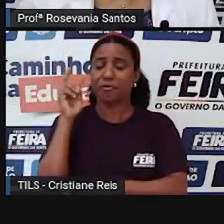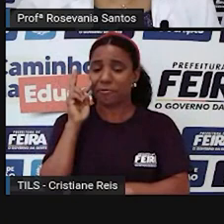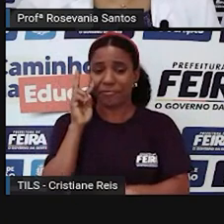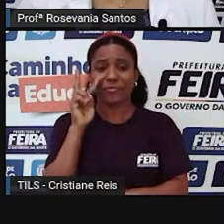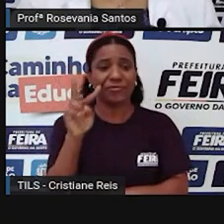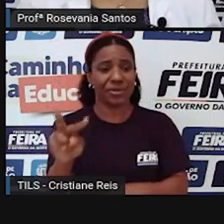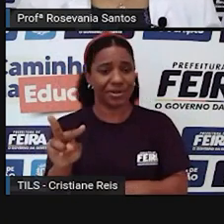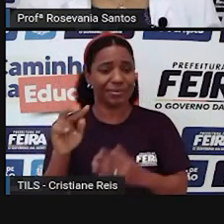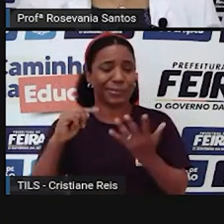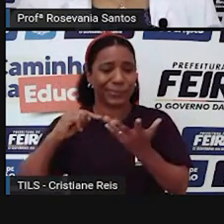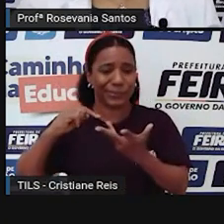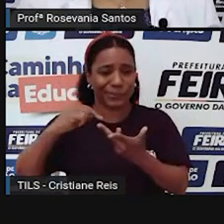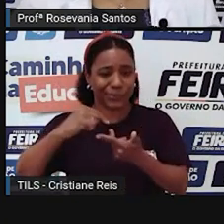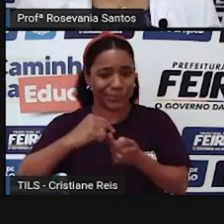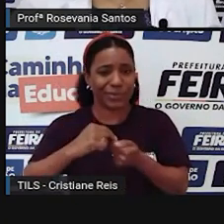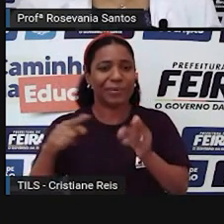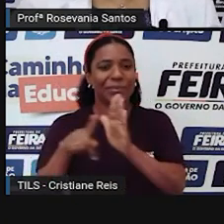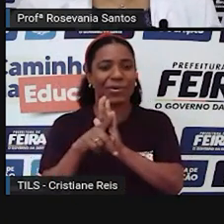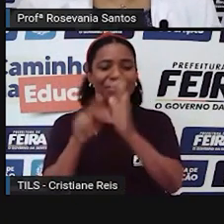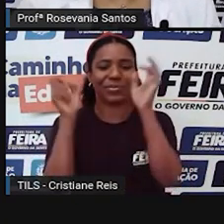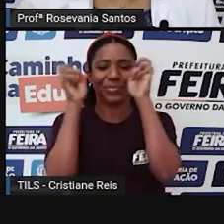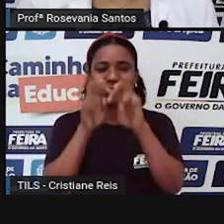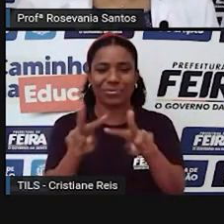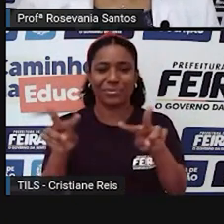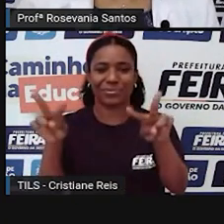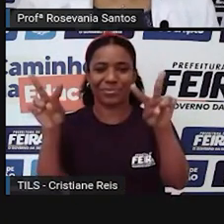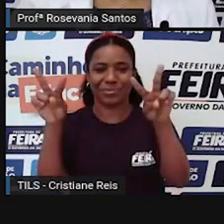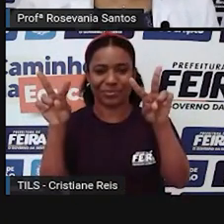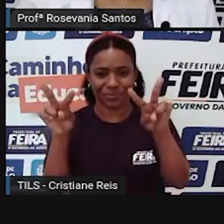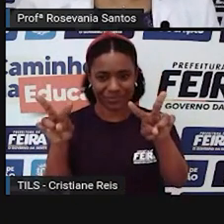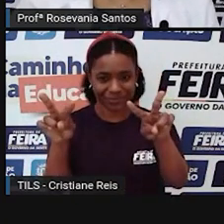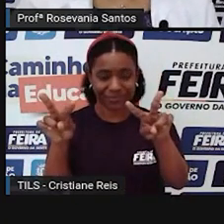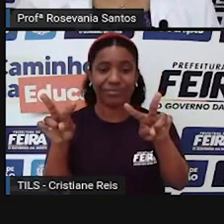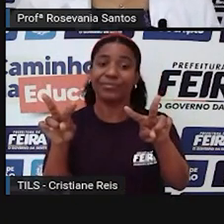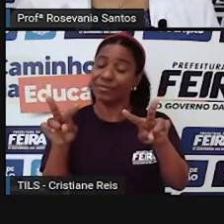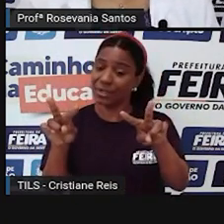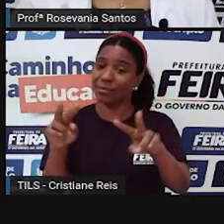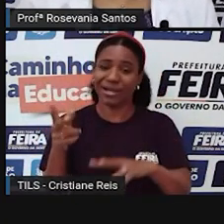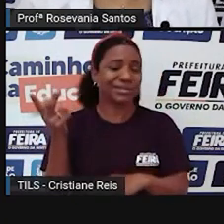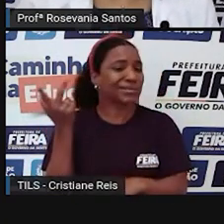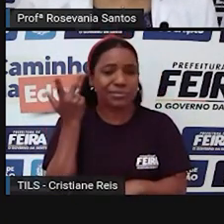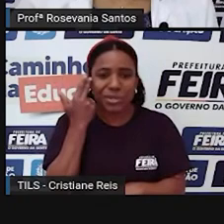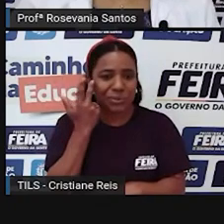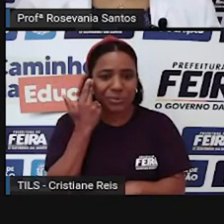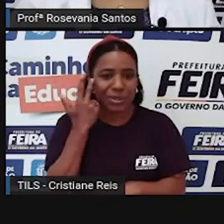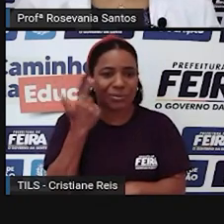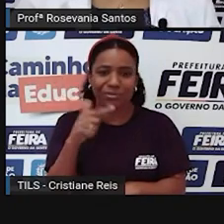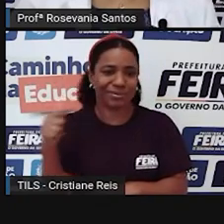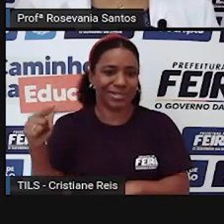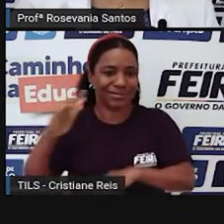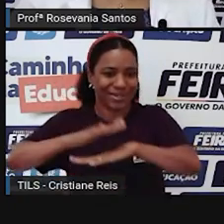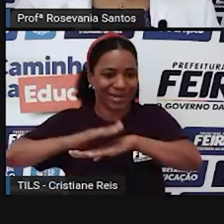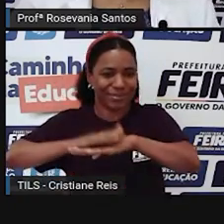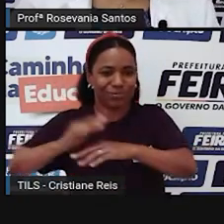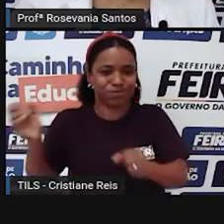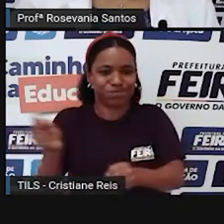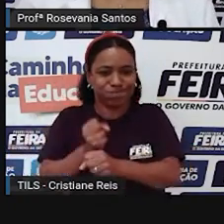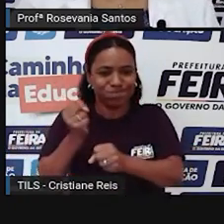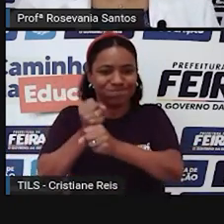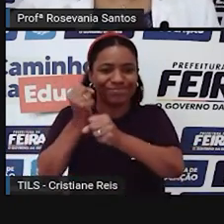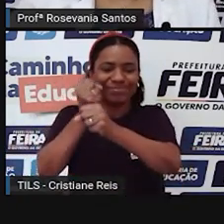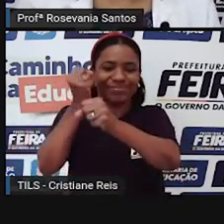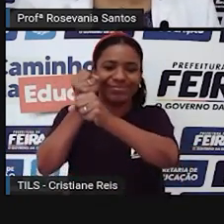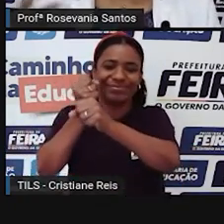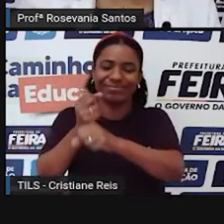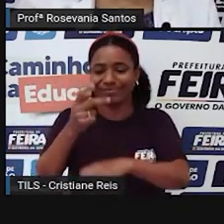observando aí tem, mas tem o principal que descaracteriza a ideia de paisagem natural, que é a criação do homem, no caso, as casas